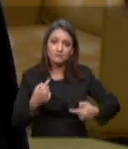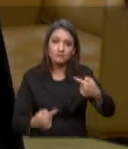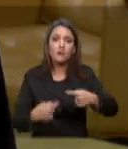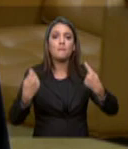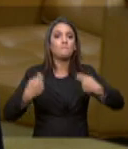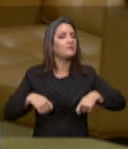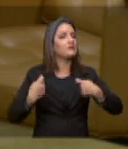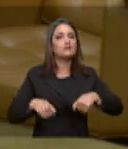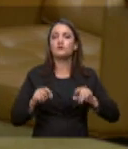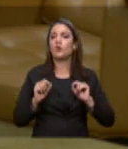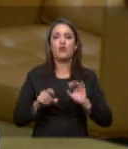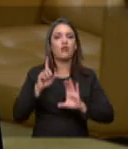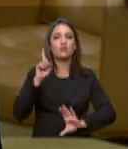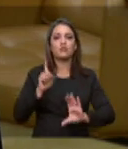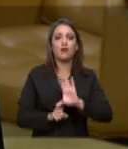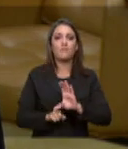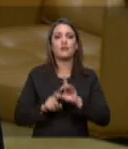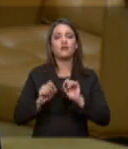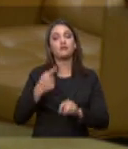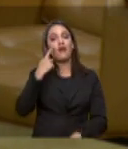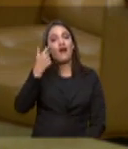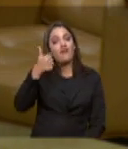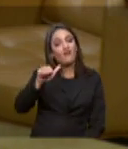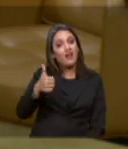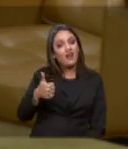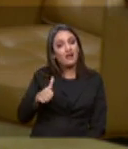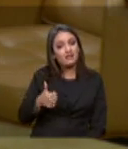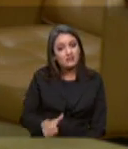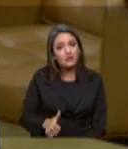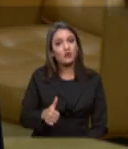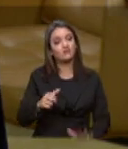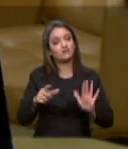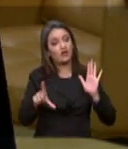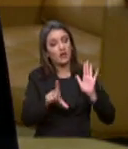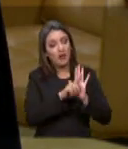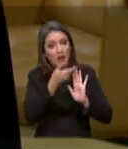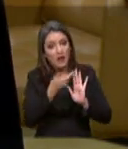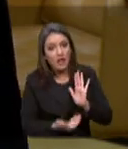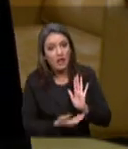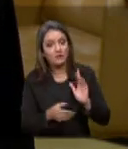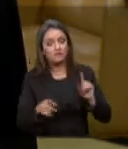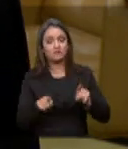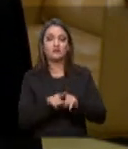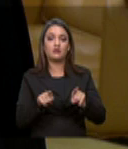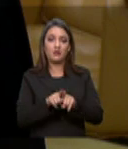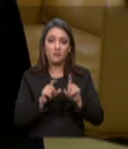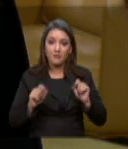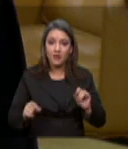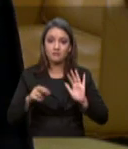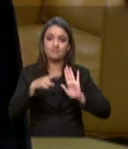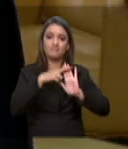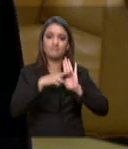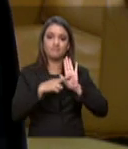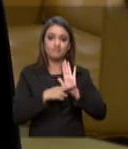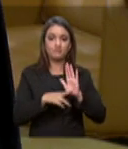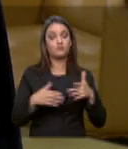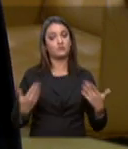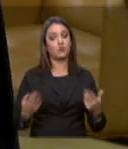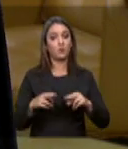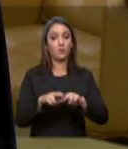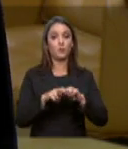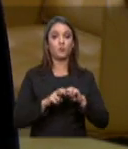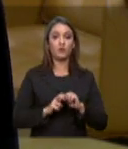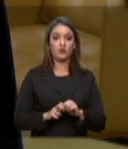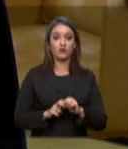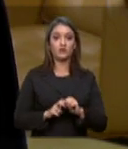depende necessariamente do exame dos critérios legais e também de critérios regulamentares. Portanto,